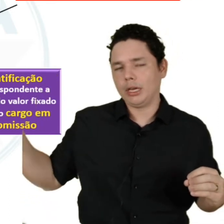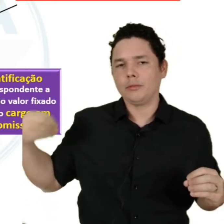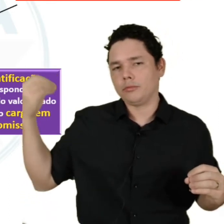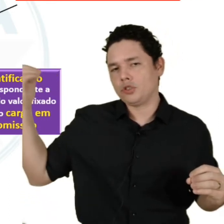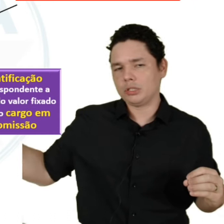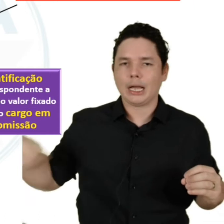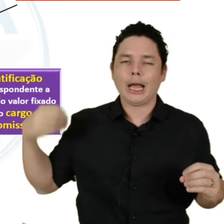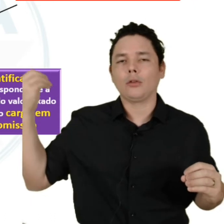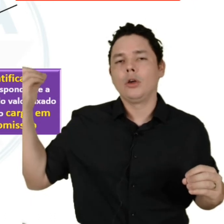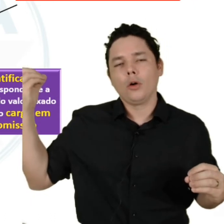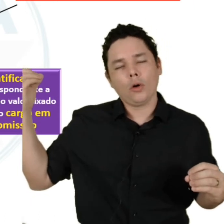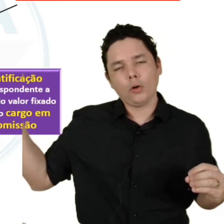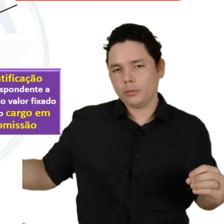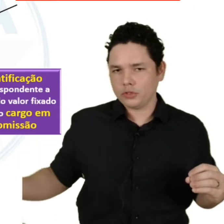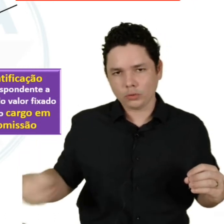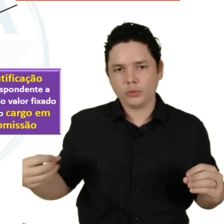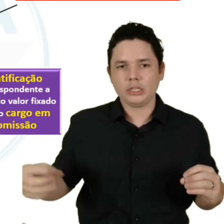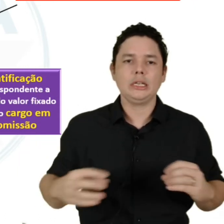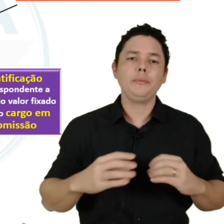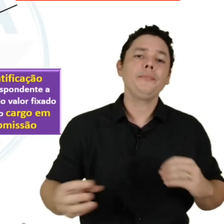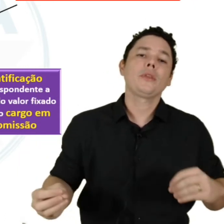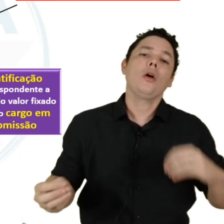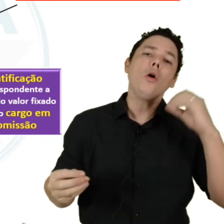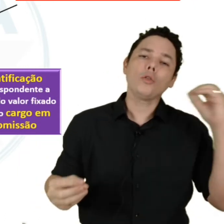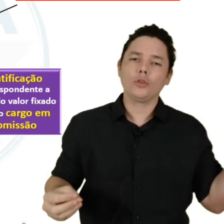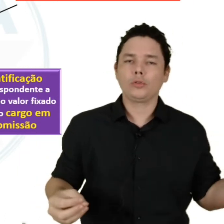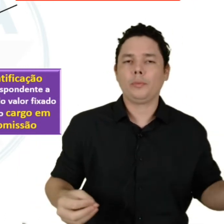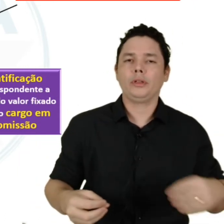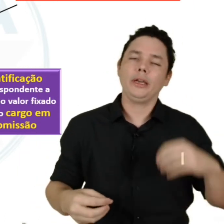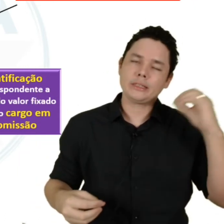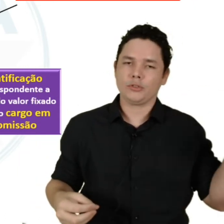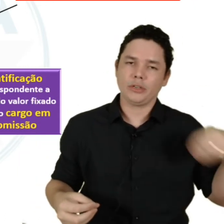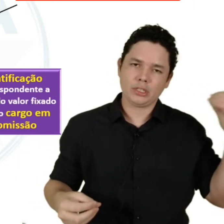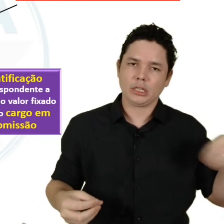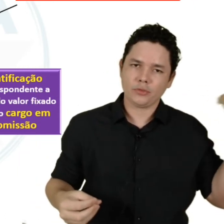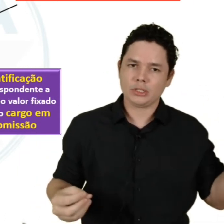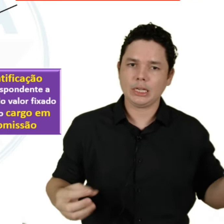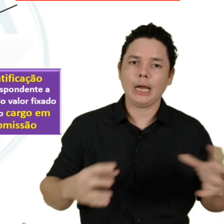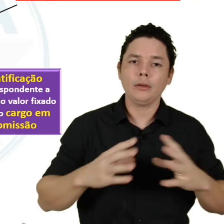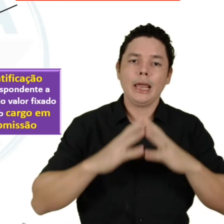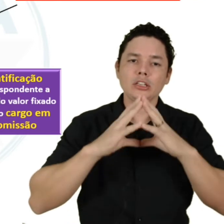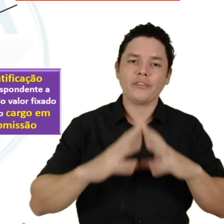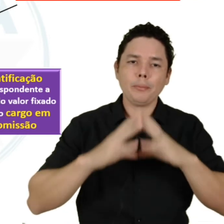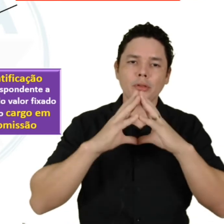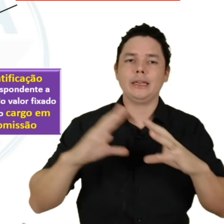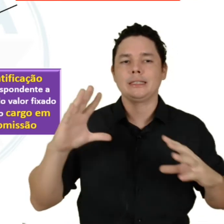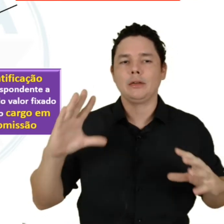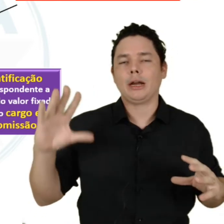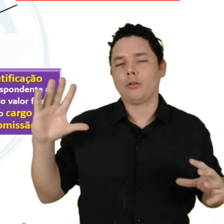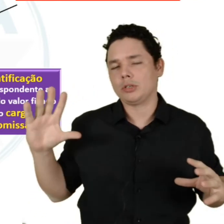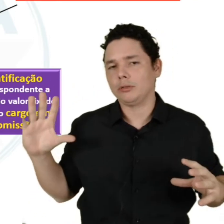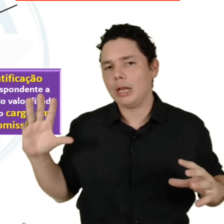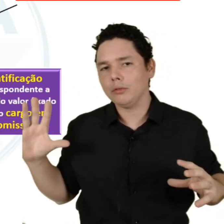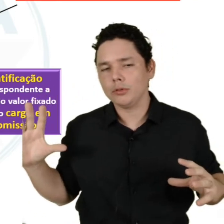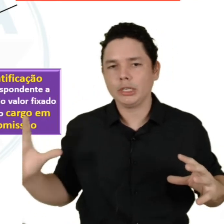da União, de outro Estado ou de outro município, ou de outro poder, executivo, legislativo, judiciário, ele só vai poder exercer um